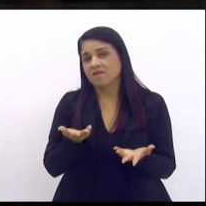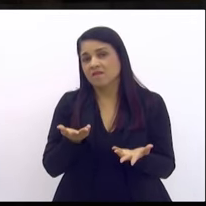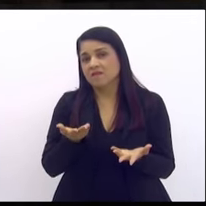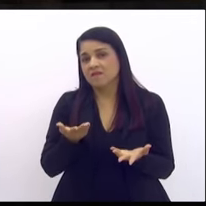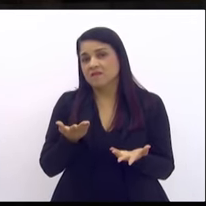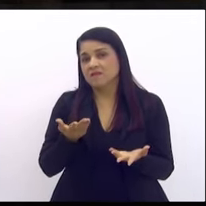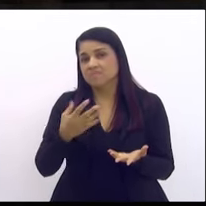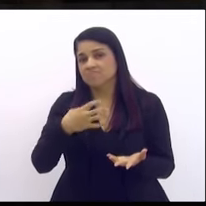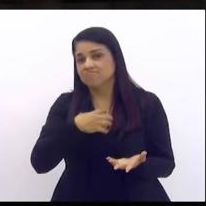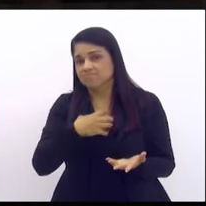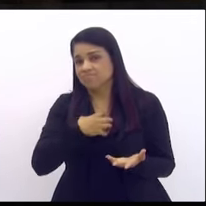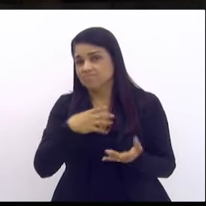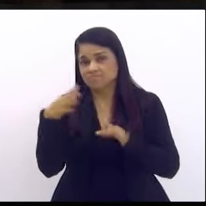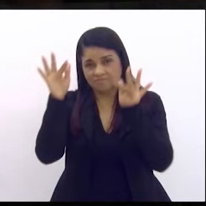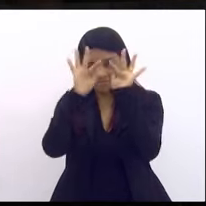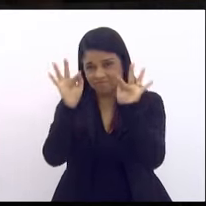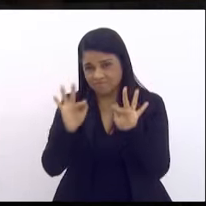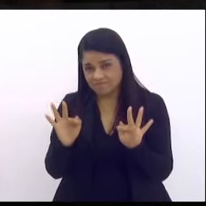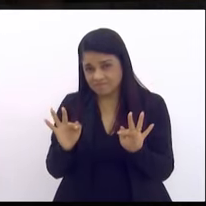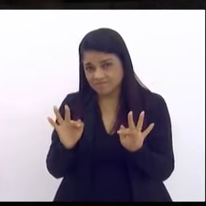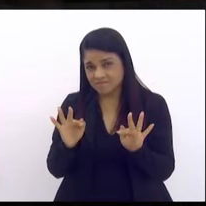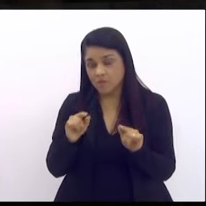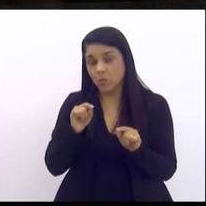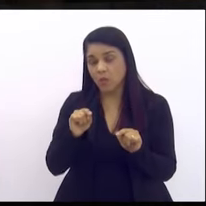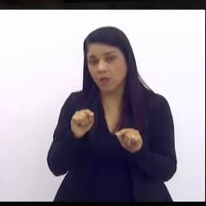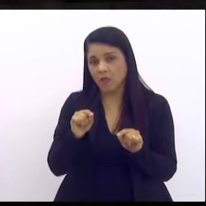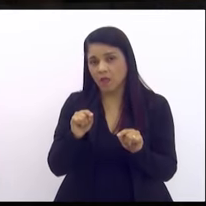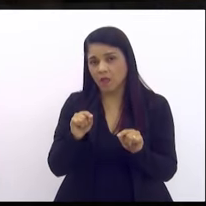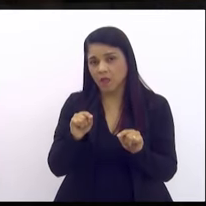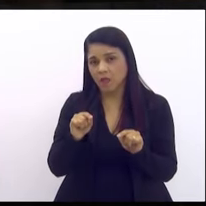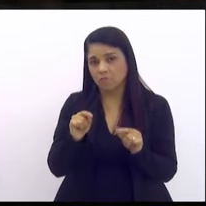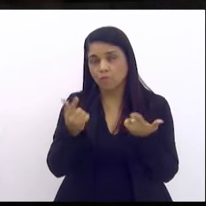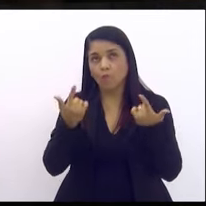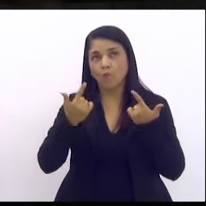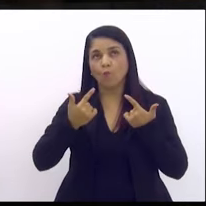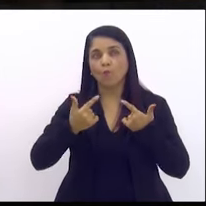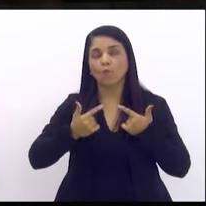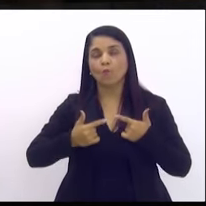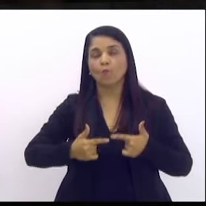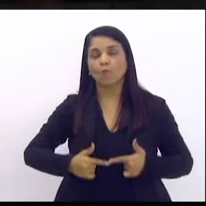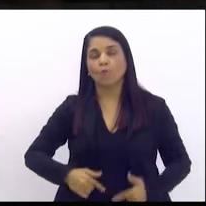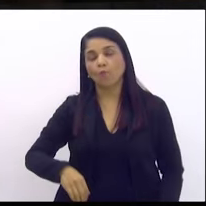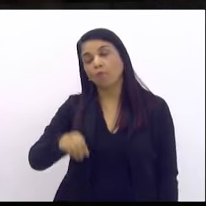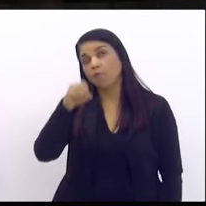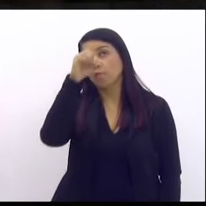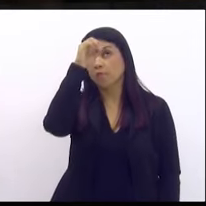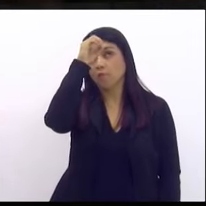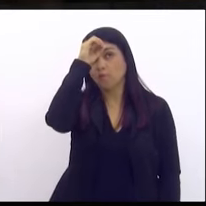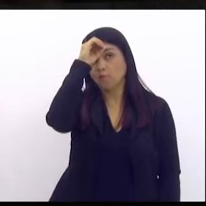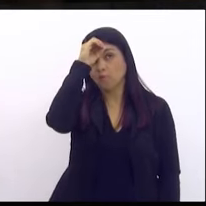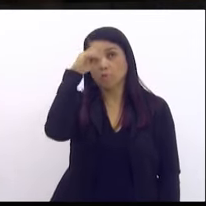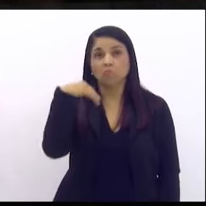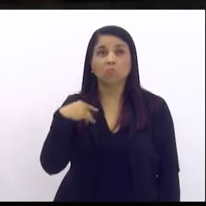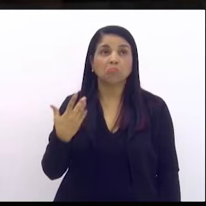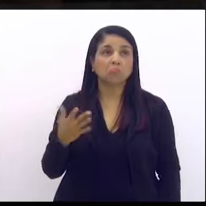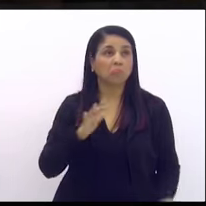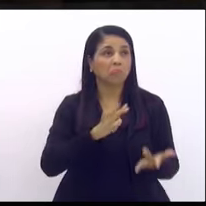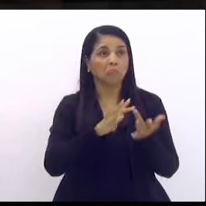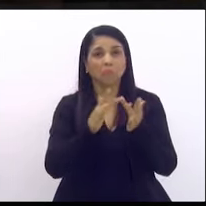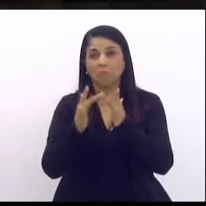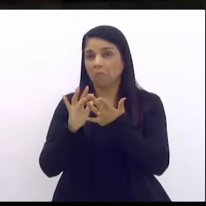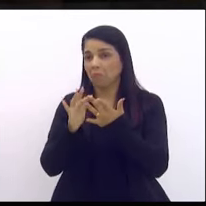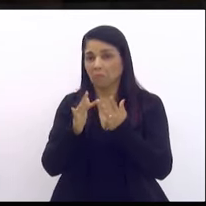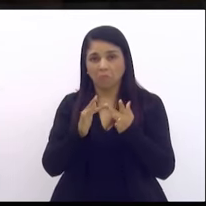ser feliz é se alienar o alienado não toma contato com a